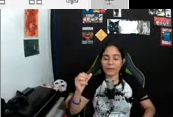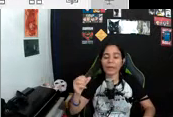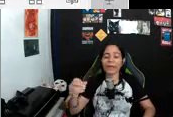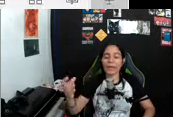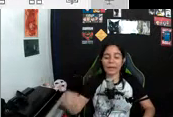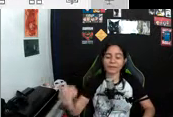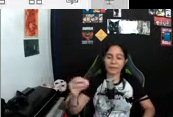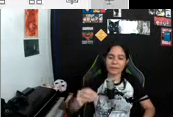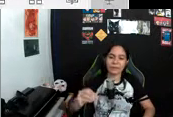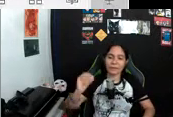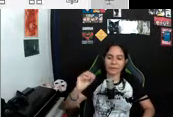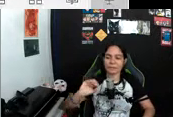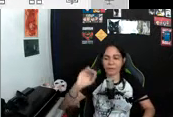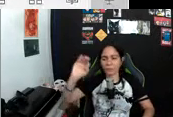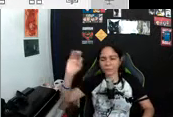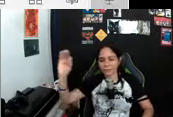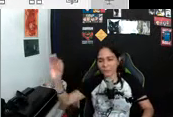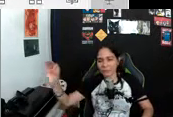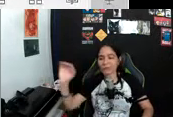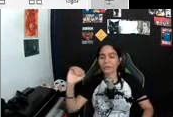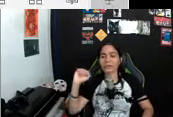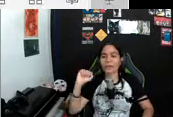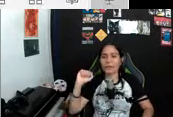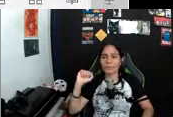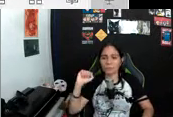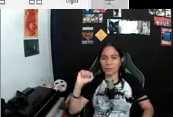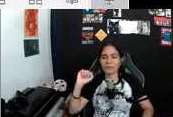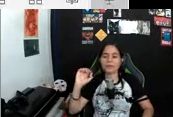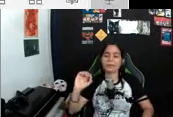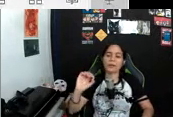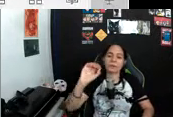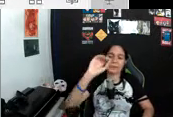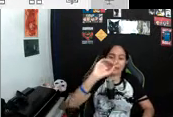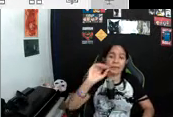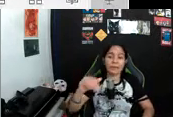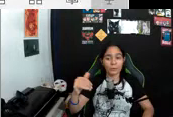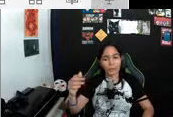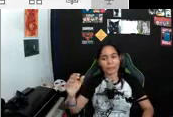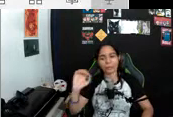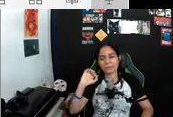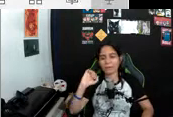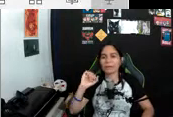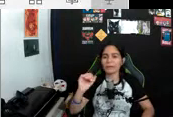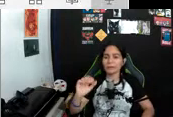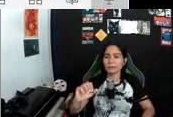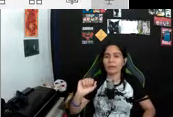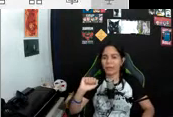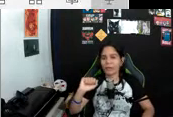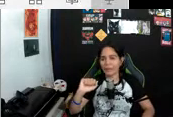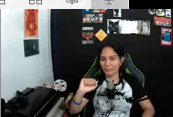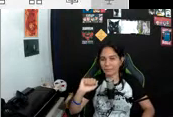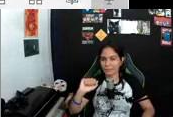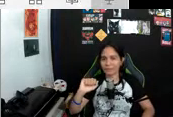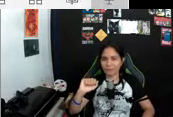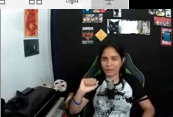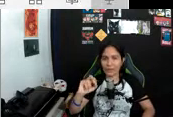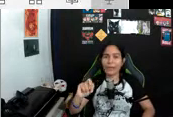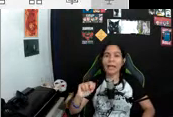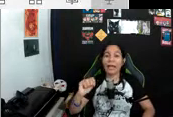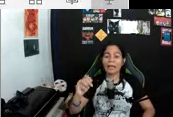consiga saber. Se tiver acontecendo isso, está indo bem. Se tiver acontecendo aquilo, eita, preciso ter atenção, tem algo